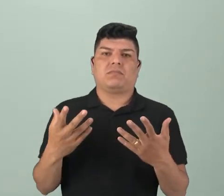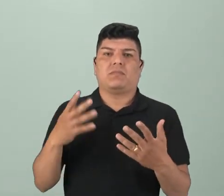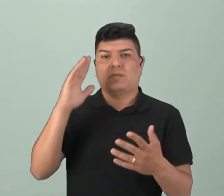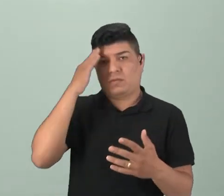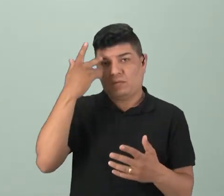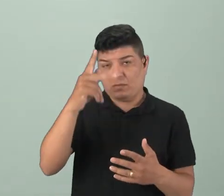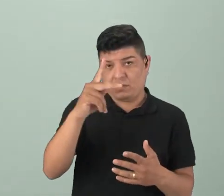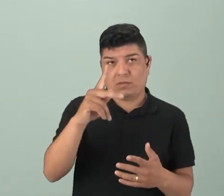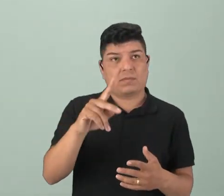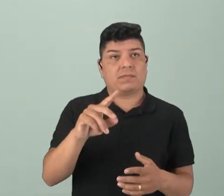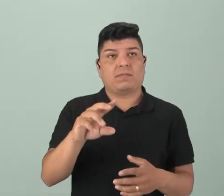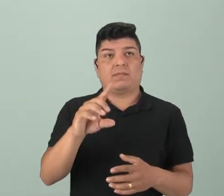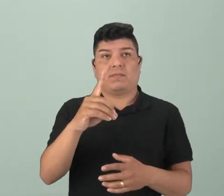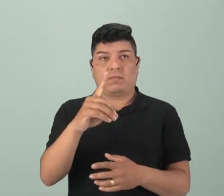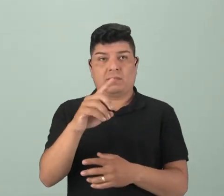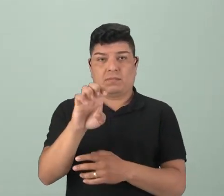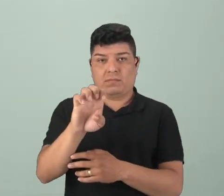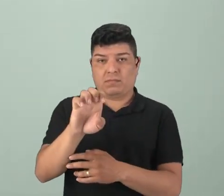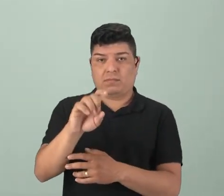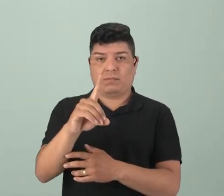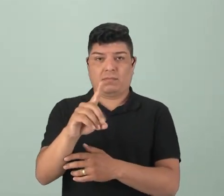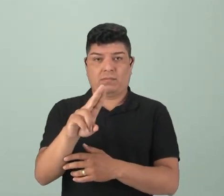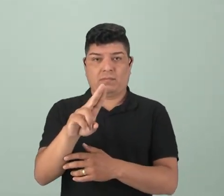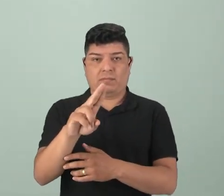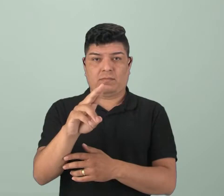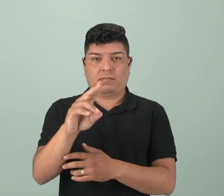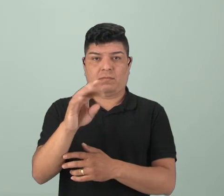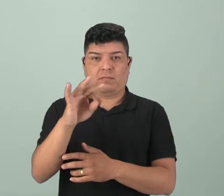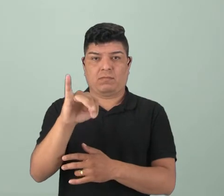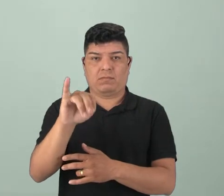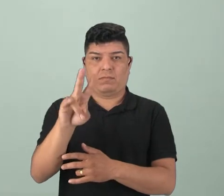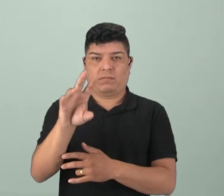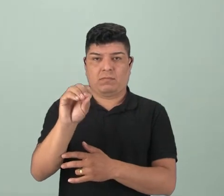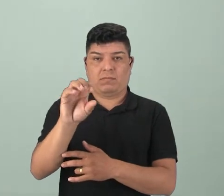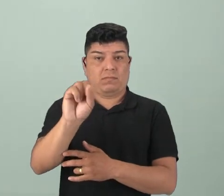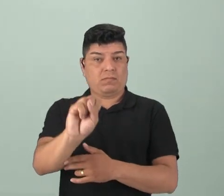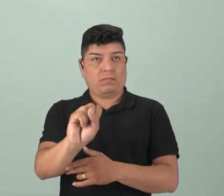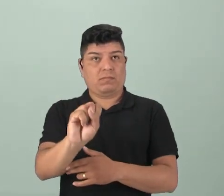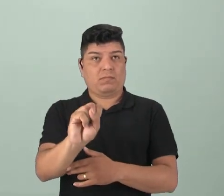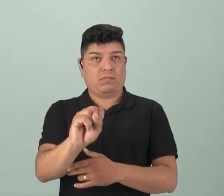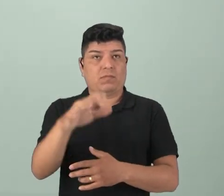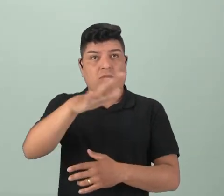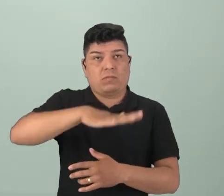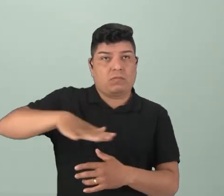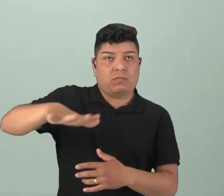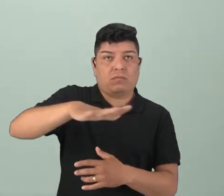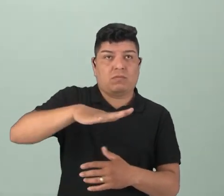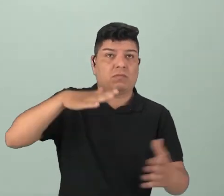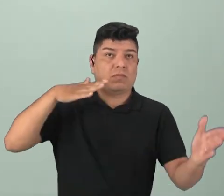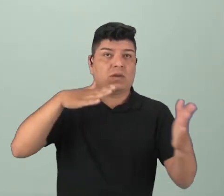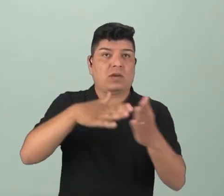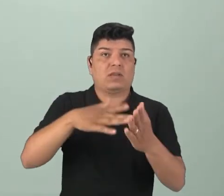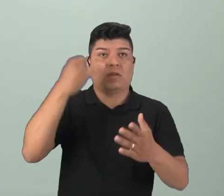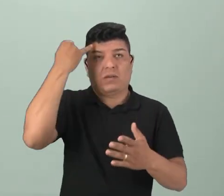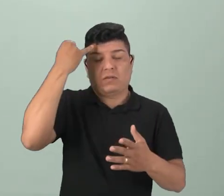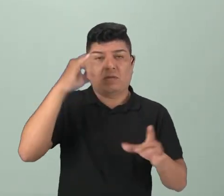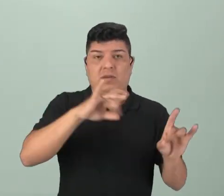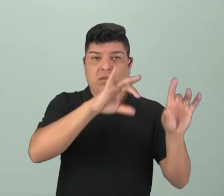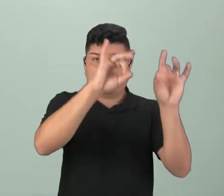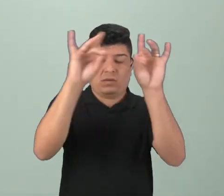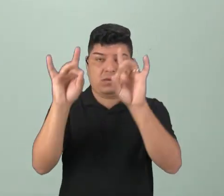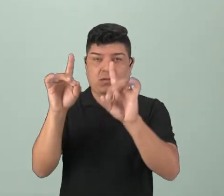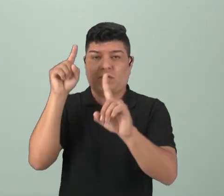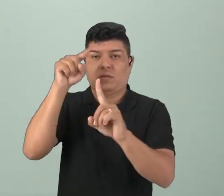vista. E os dedutivos não, você já vai do geral para uma ideia específica, para a concretude do que você quer mostrar,